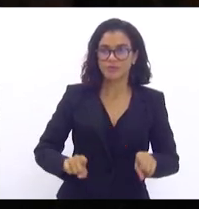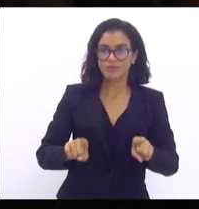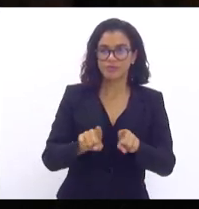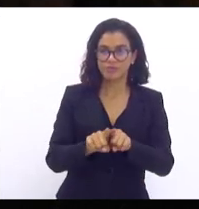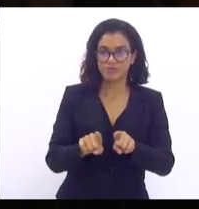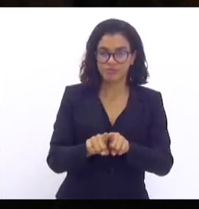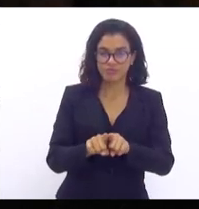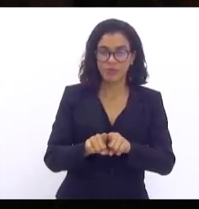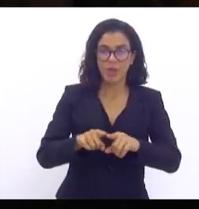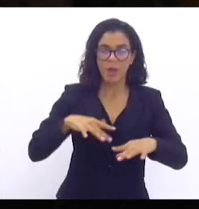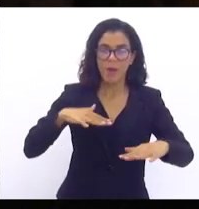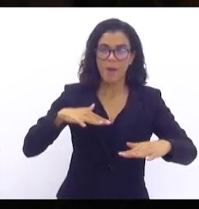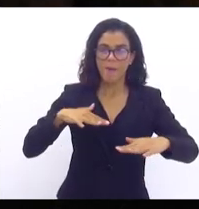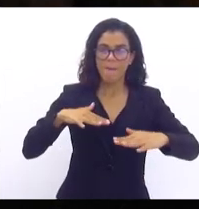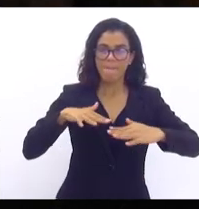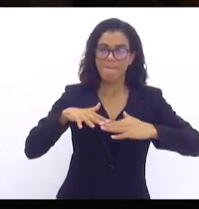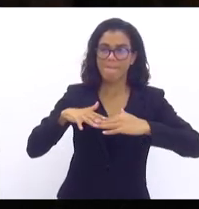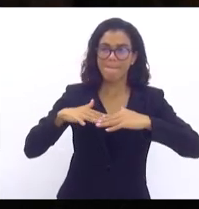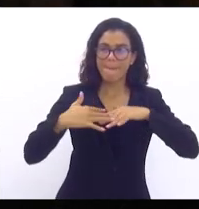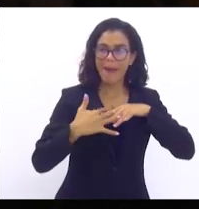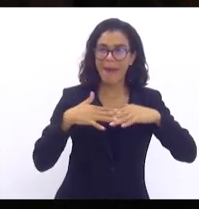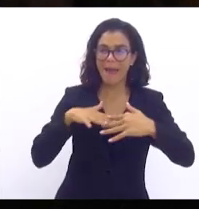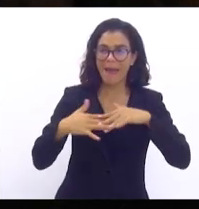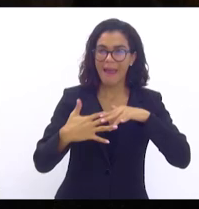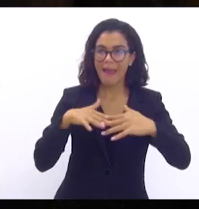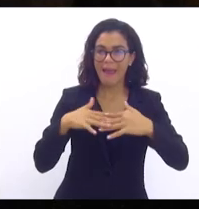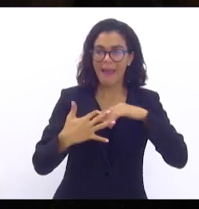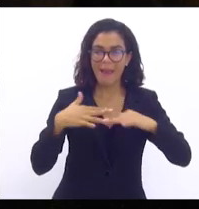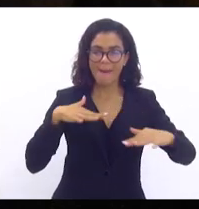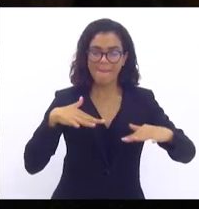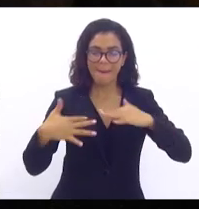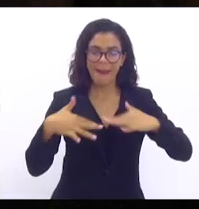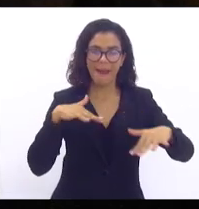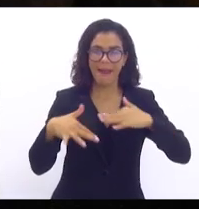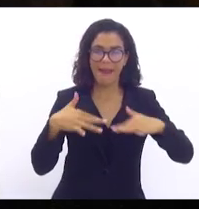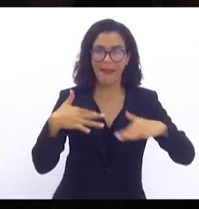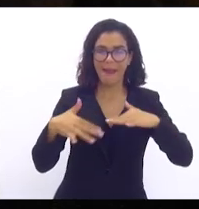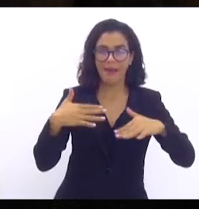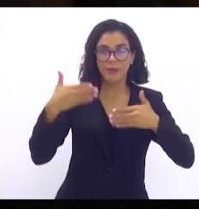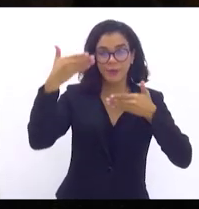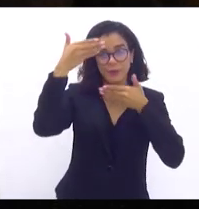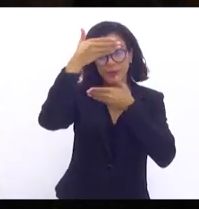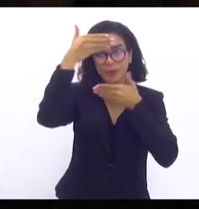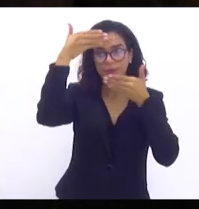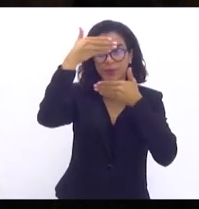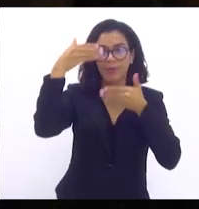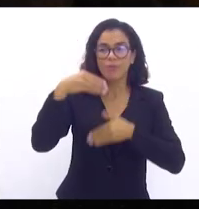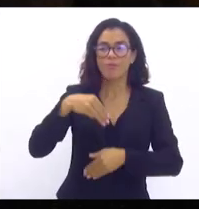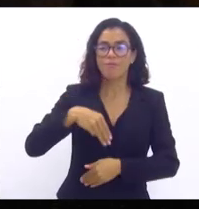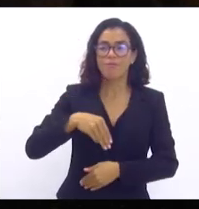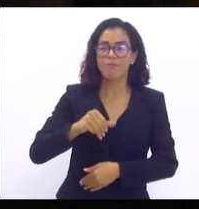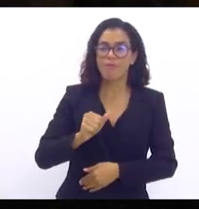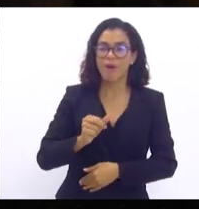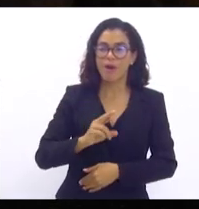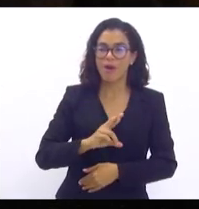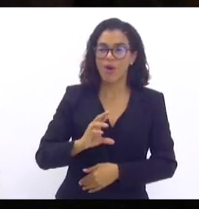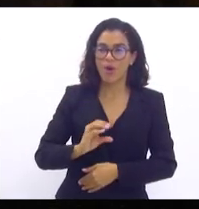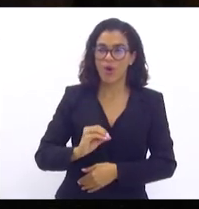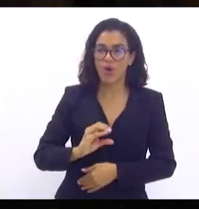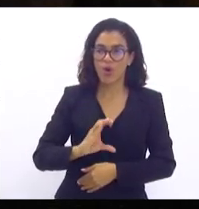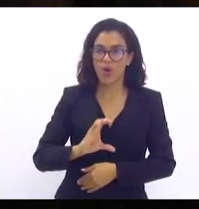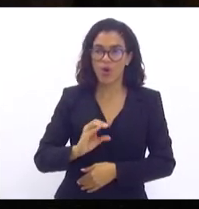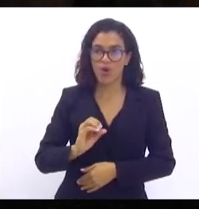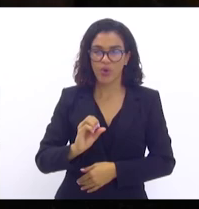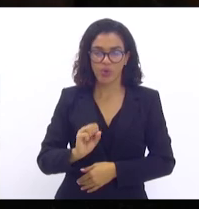o terremoto no entorno de Marrakech, no Marrocos, lá no norte